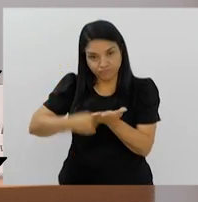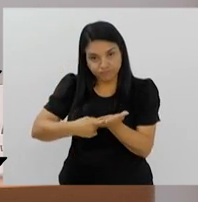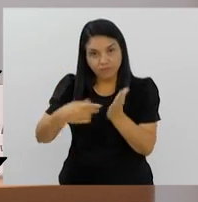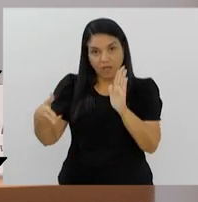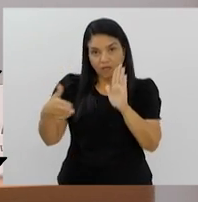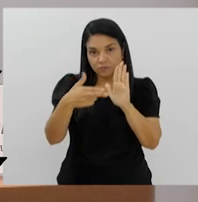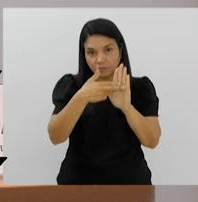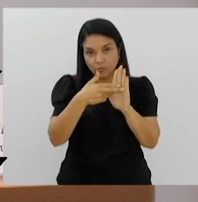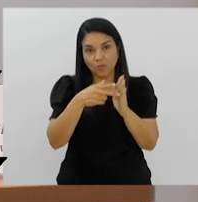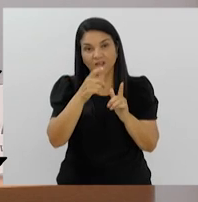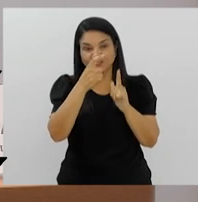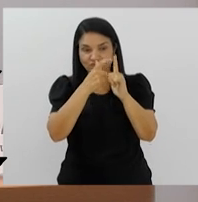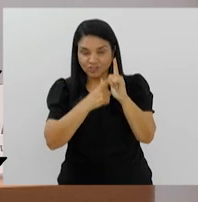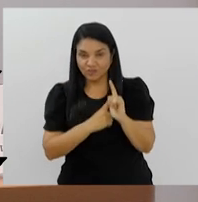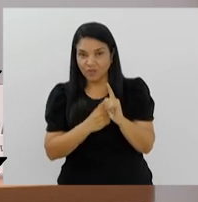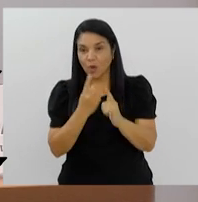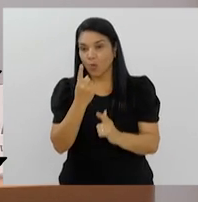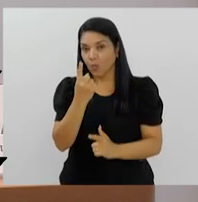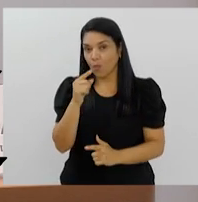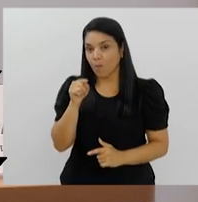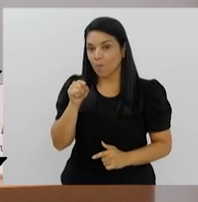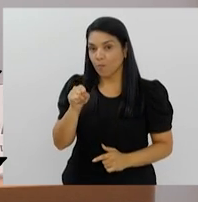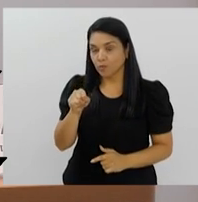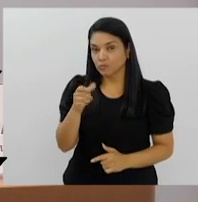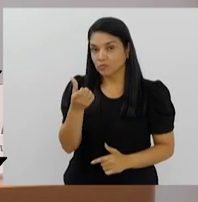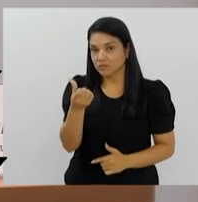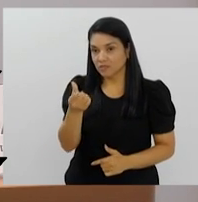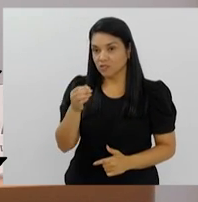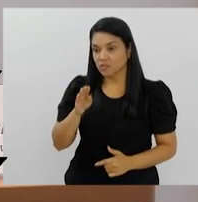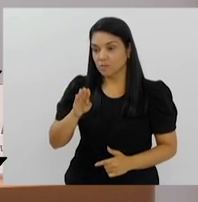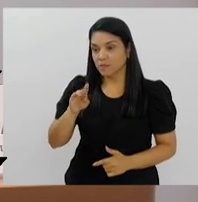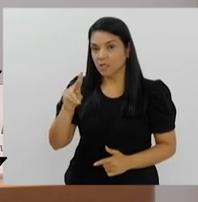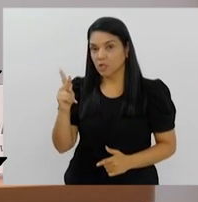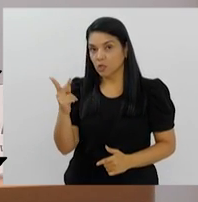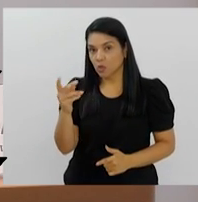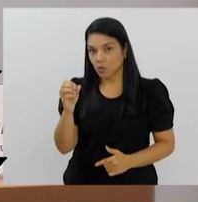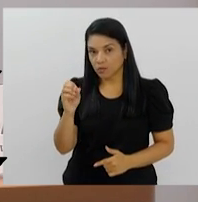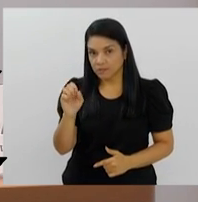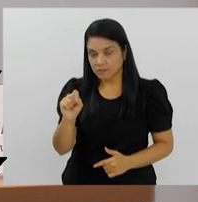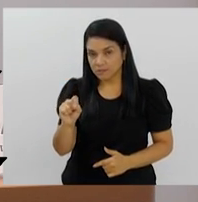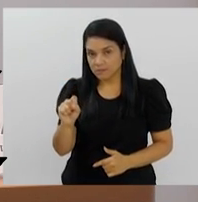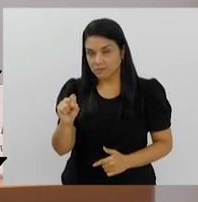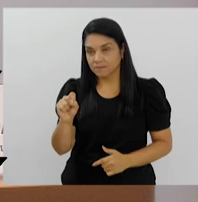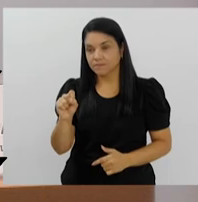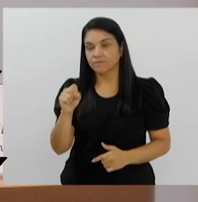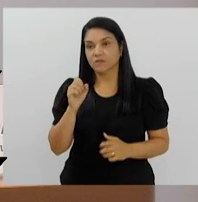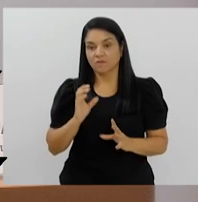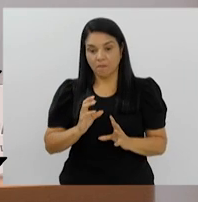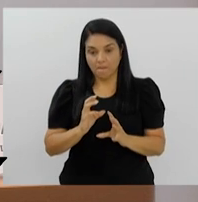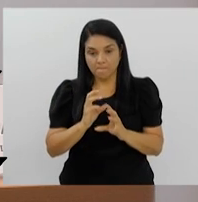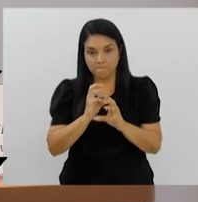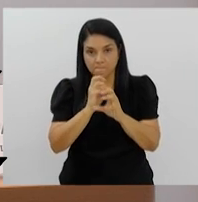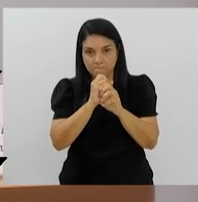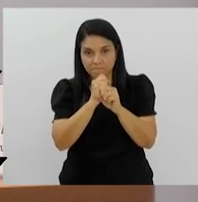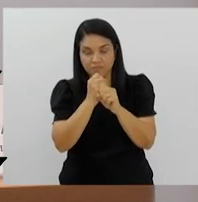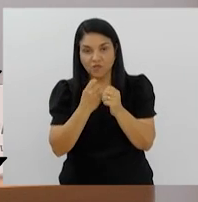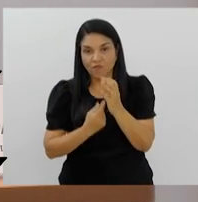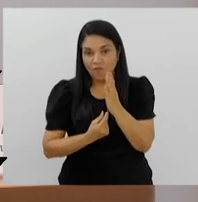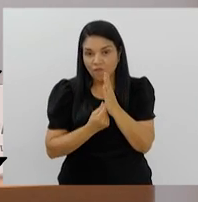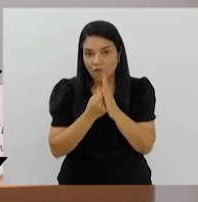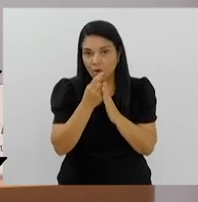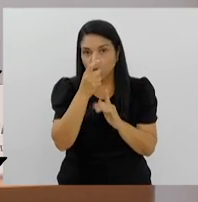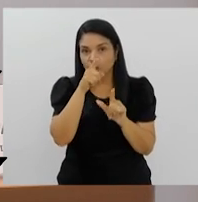da Unimed Rio de 1.6 bilhão quando foi apurar fato o valor da